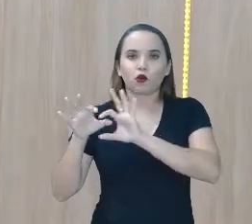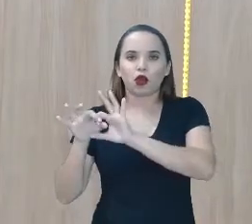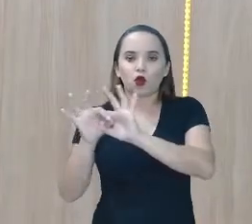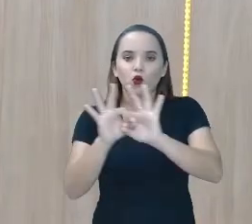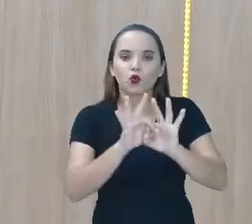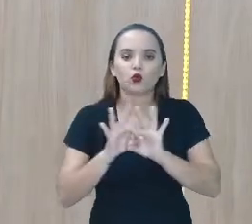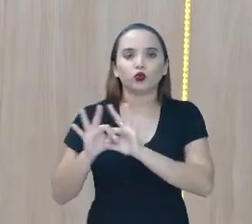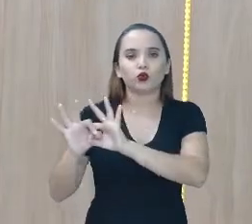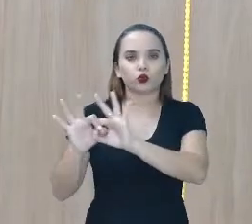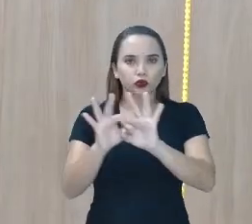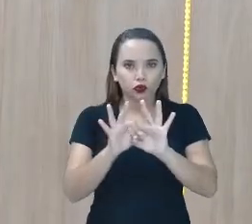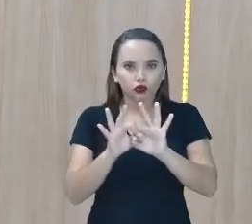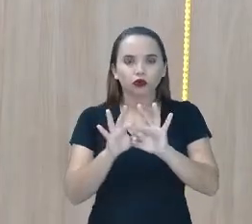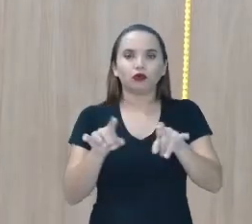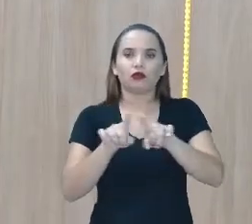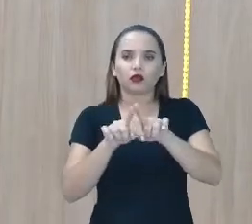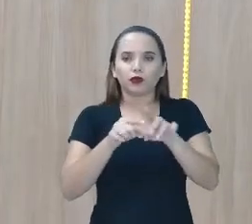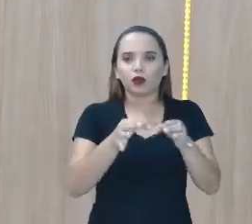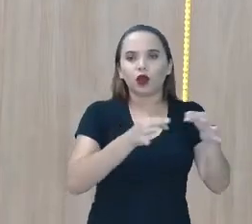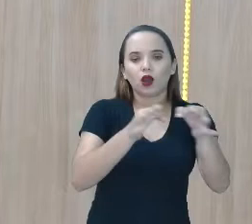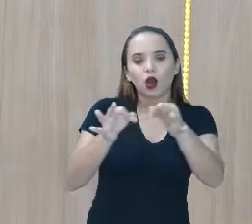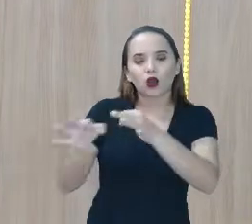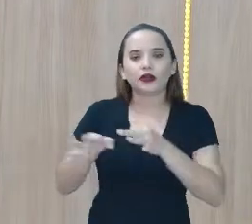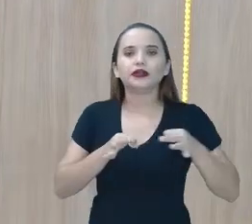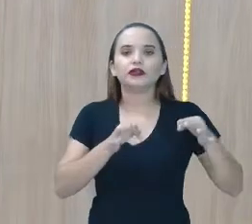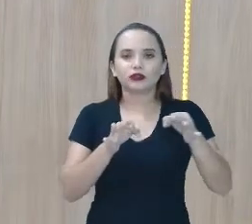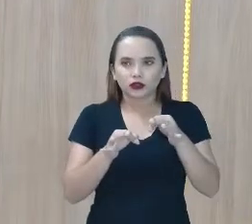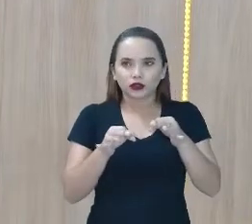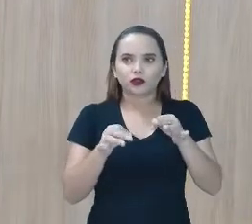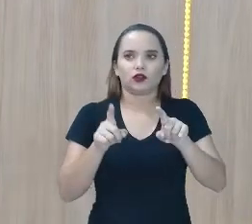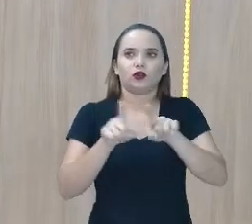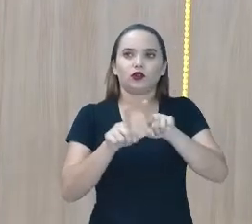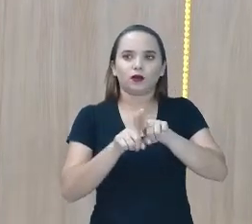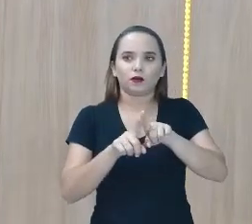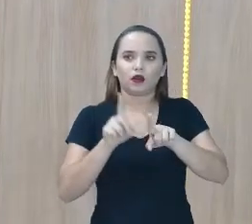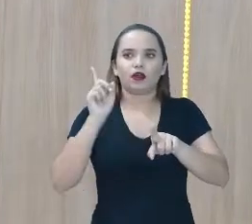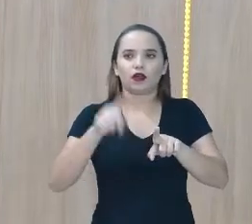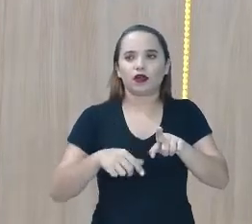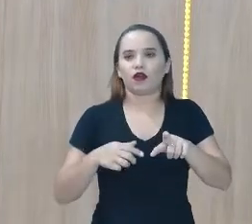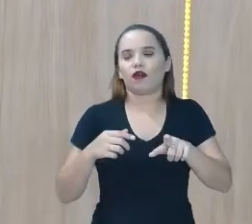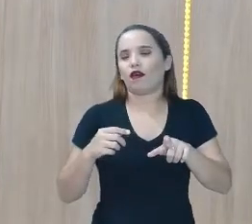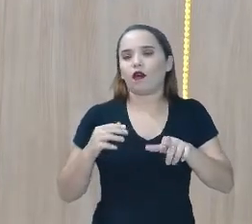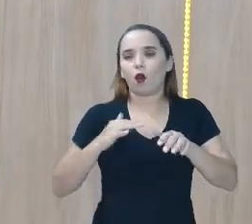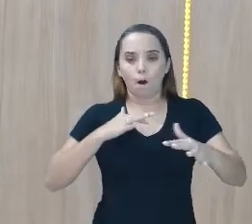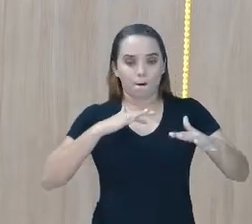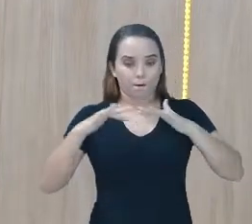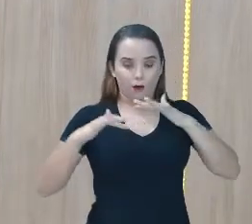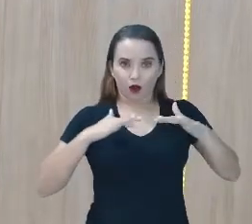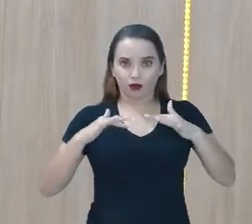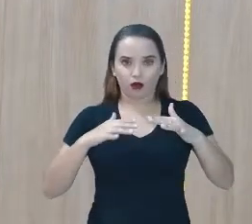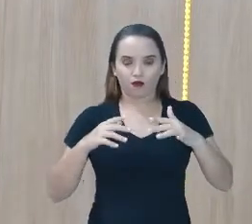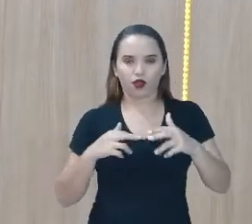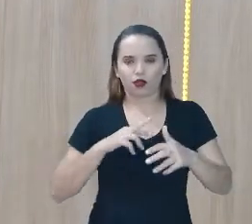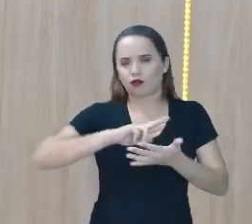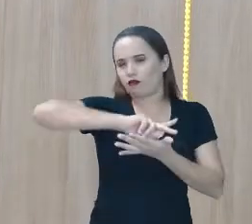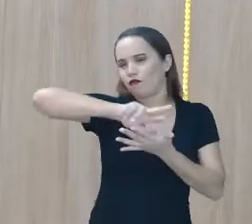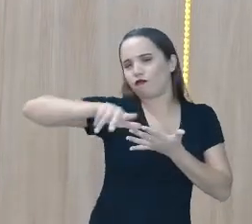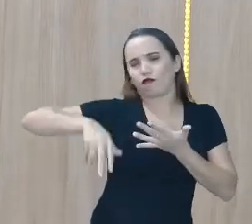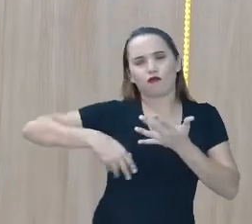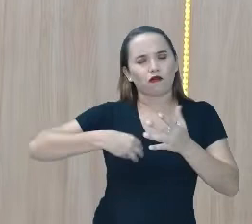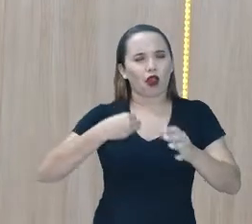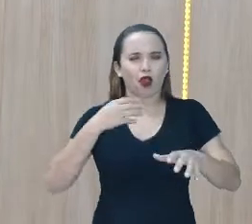união, né? A organização, a automação de movimentos, vários movimentos